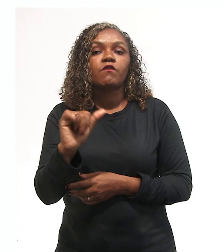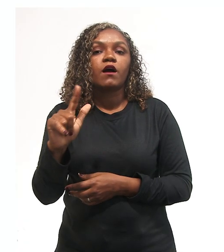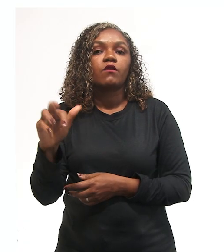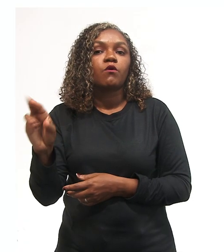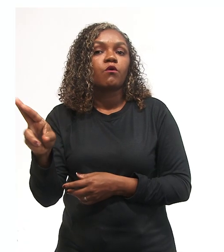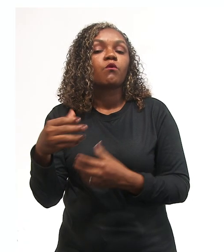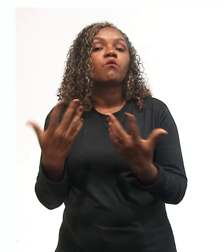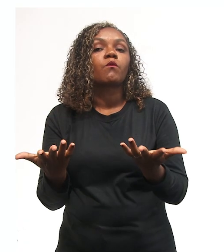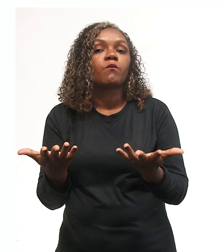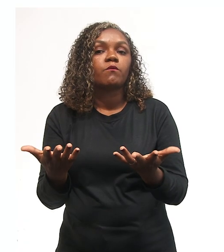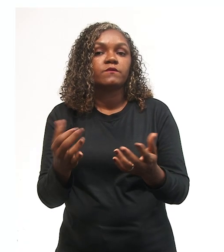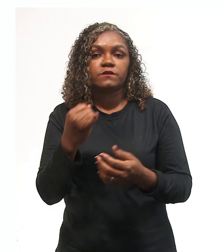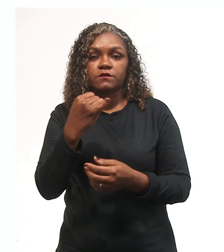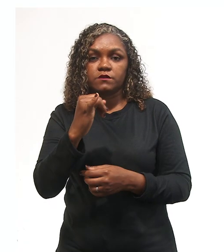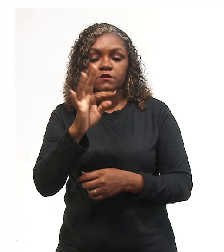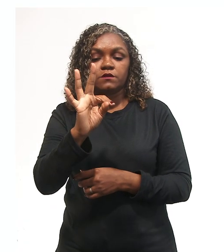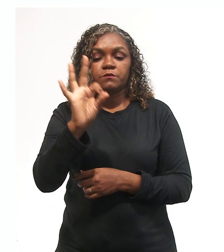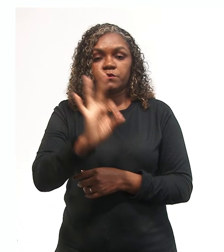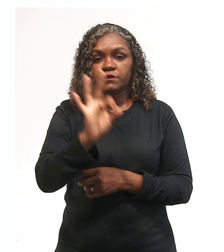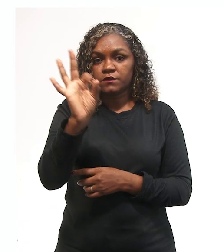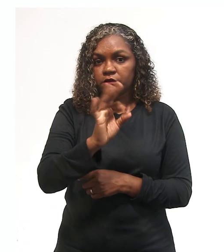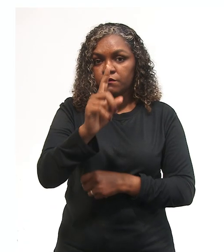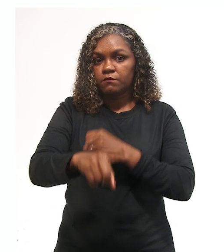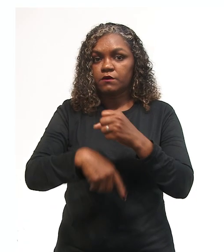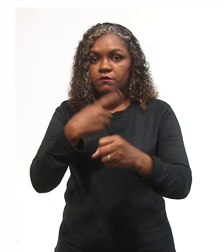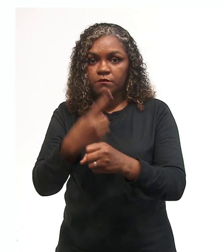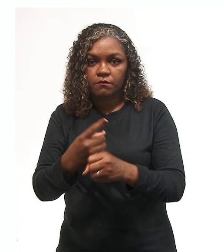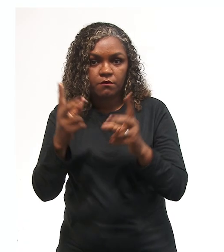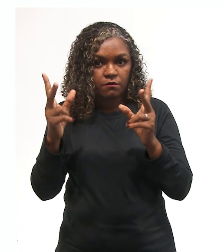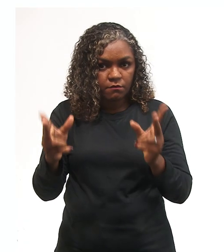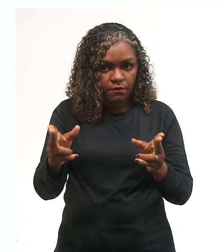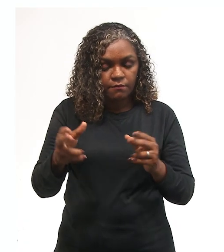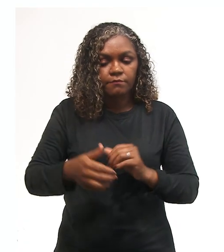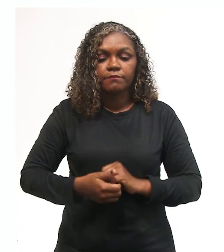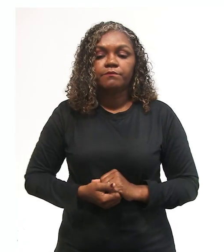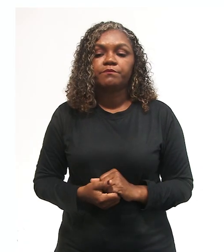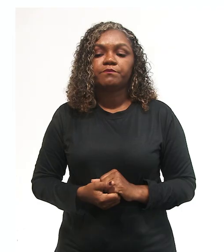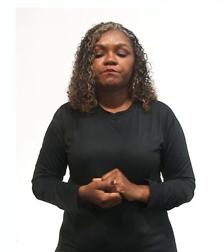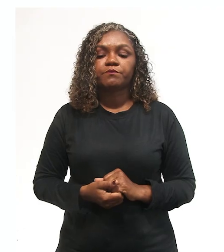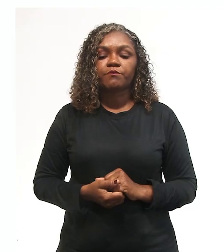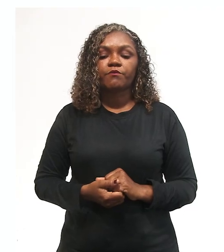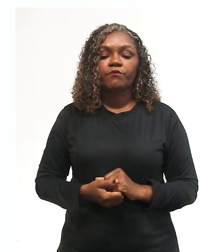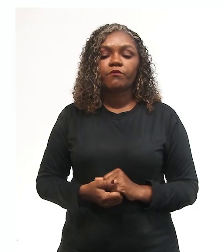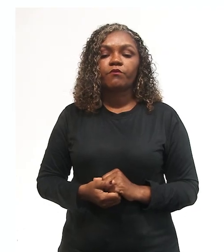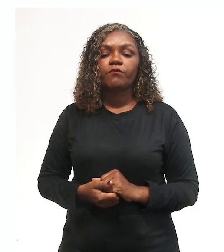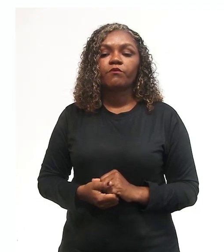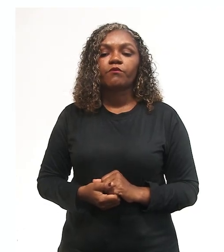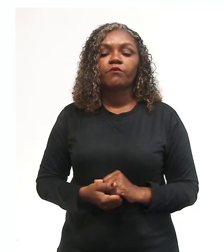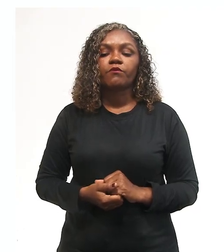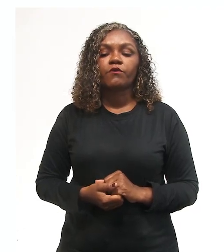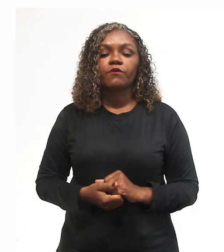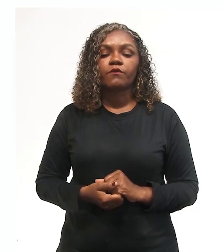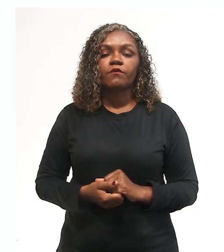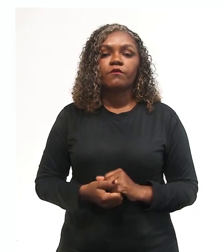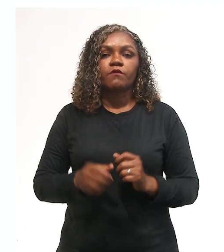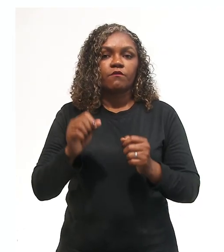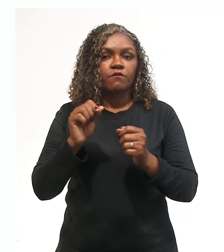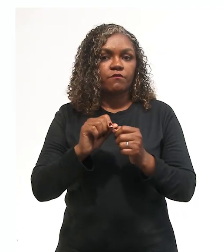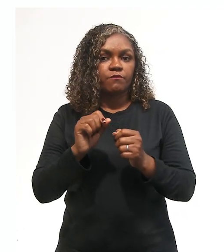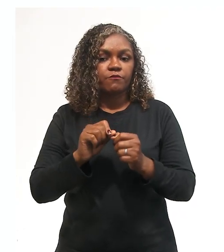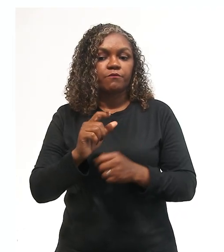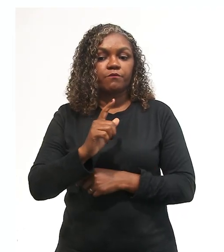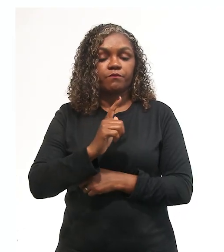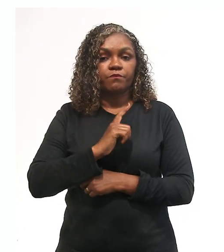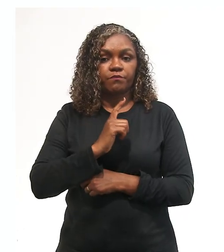uma taxa de juros anual, vai gerar o mesmo montante, né? Então, vamos aqui. A gente vai ter a